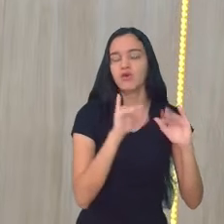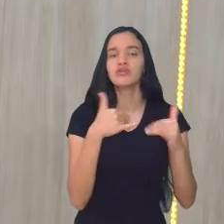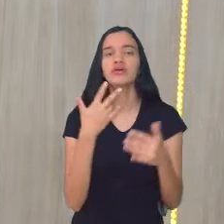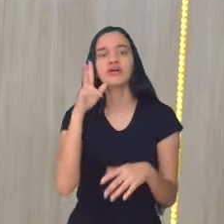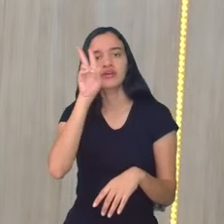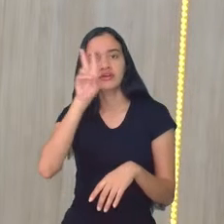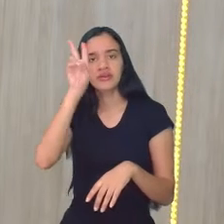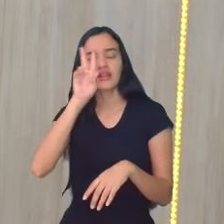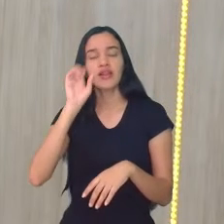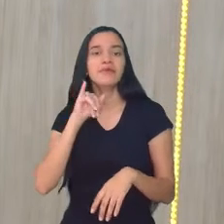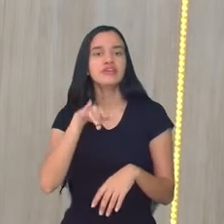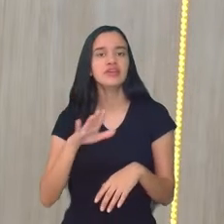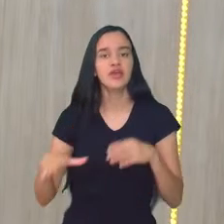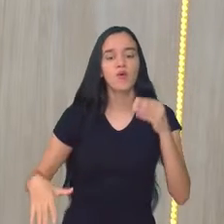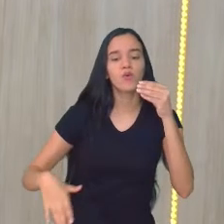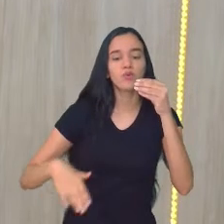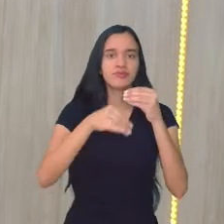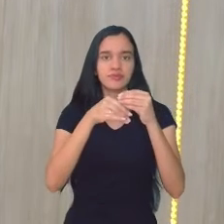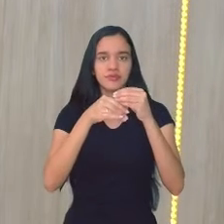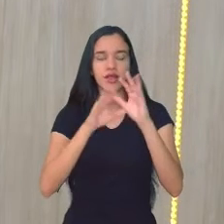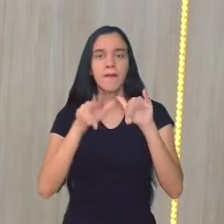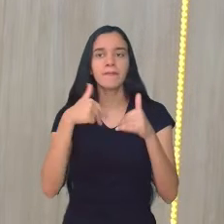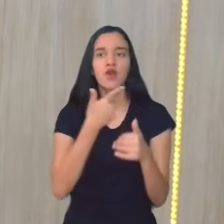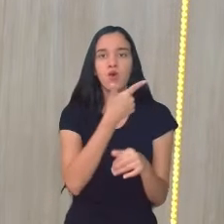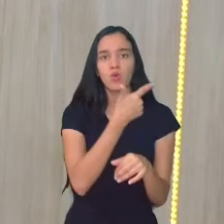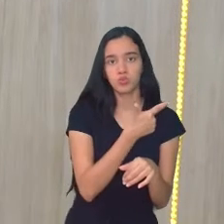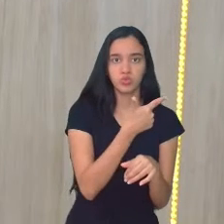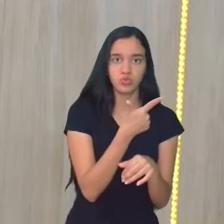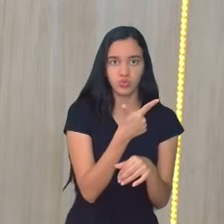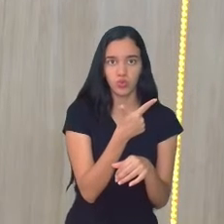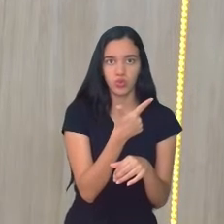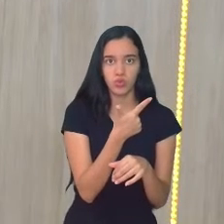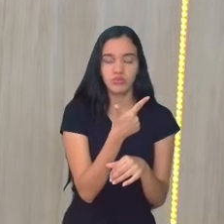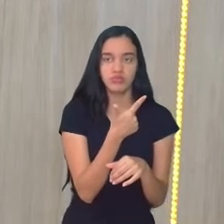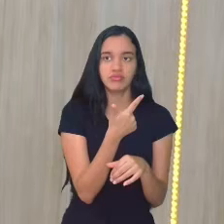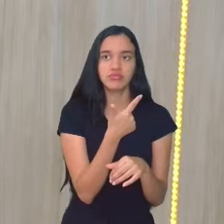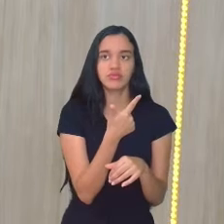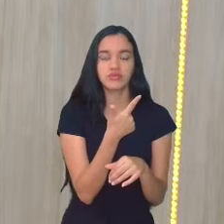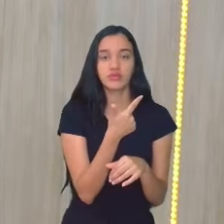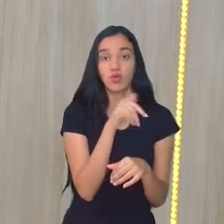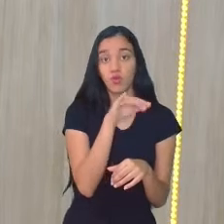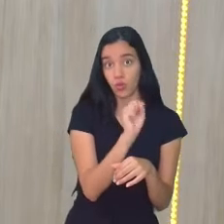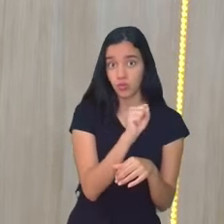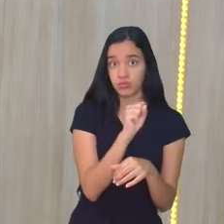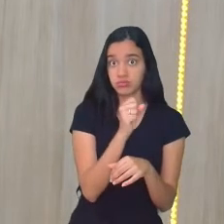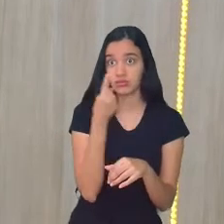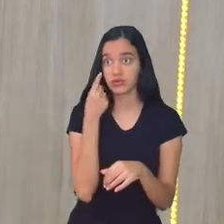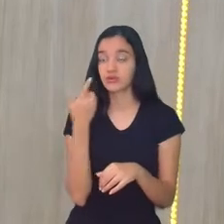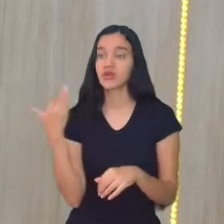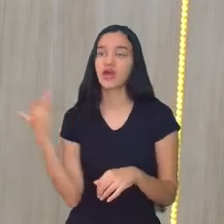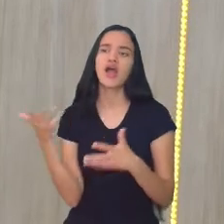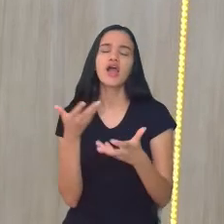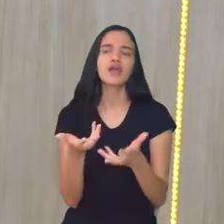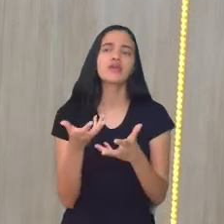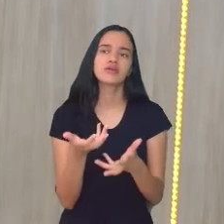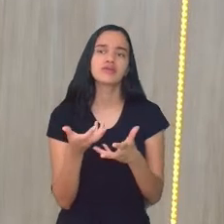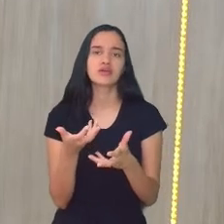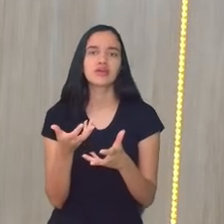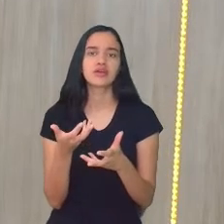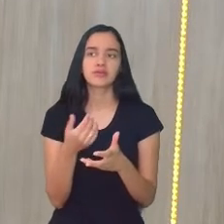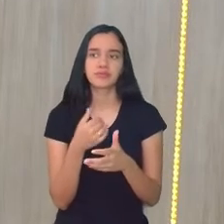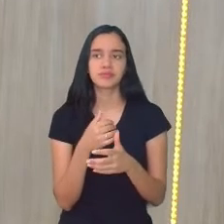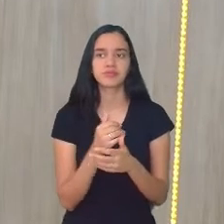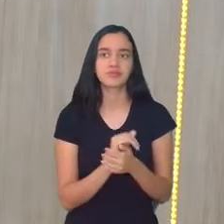houvesse, se a gente acrescentar, o 2 vai para a próxima. E aqui fica o 8. E eu quero para grama.